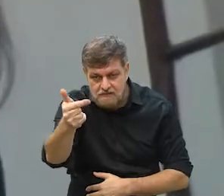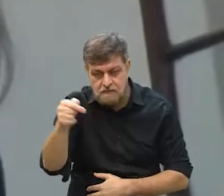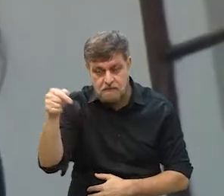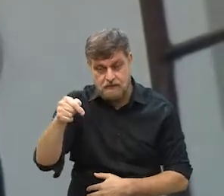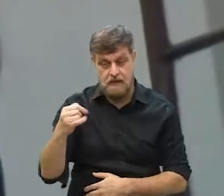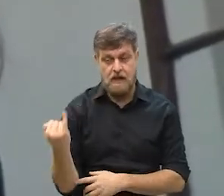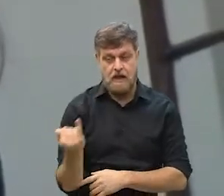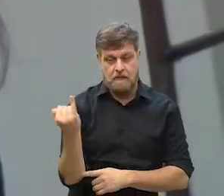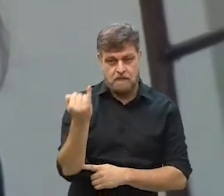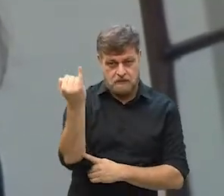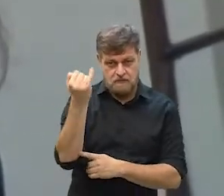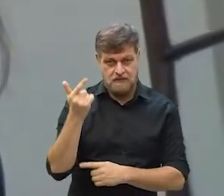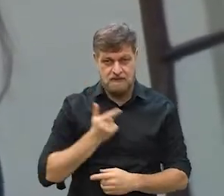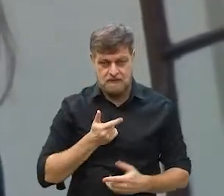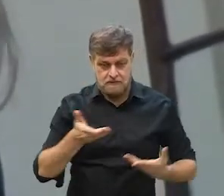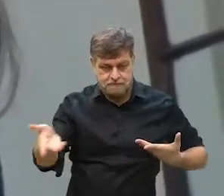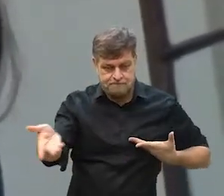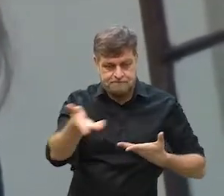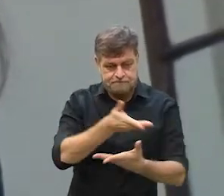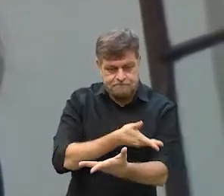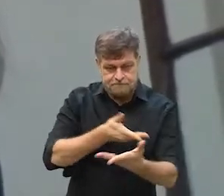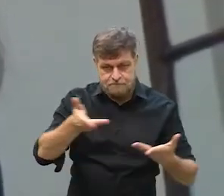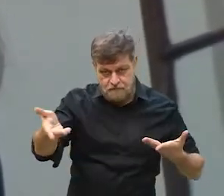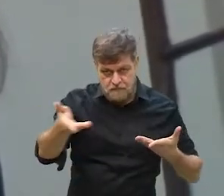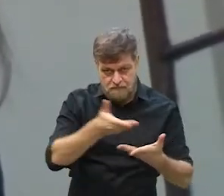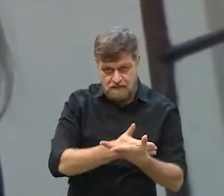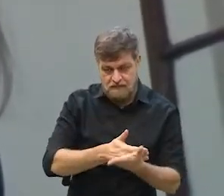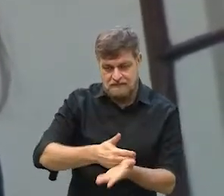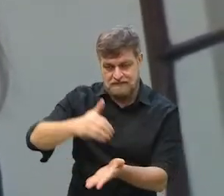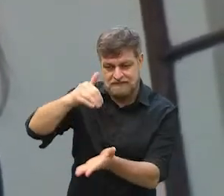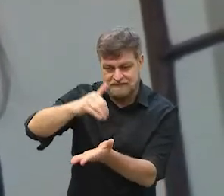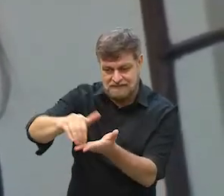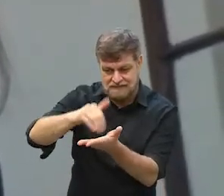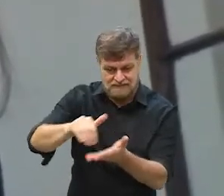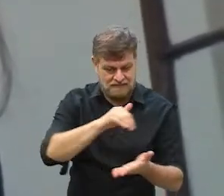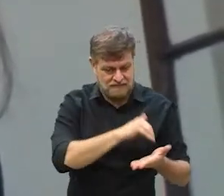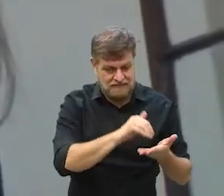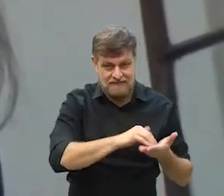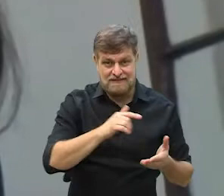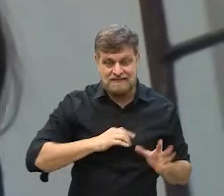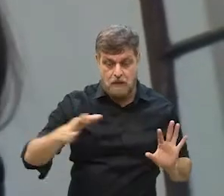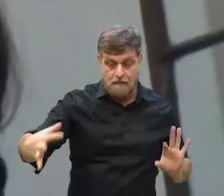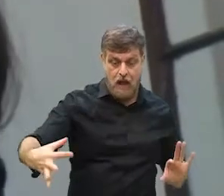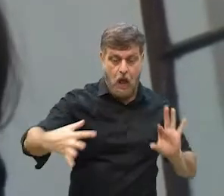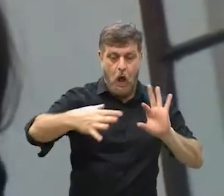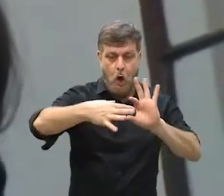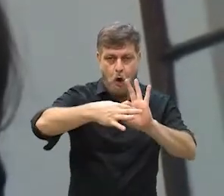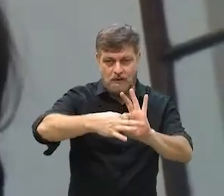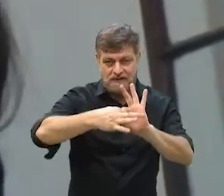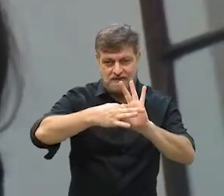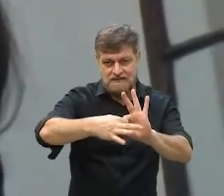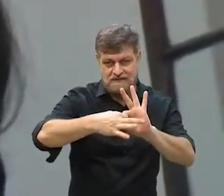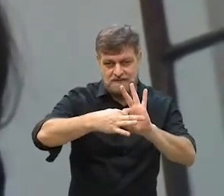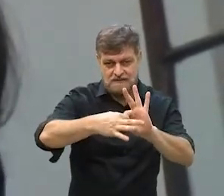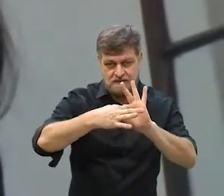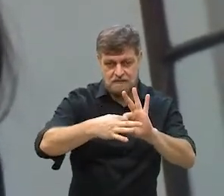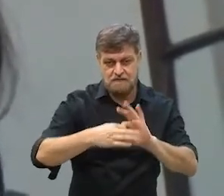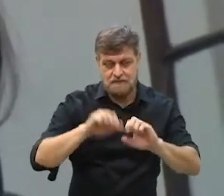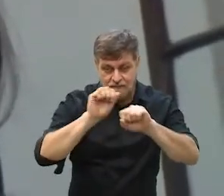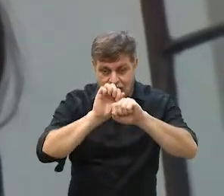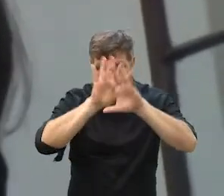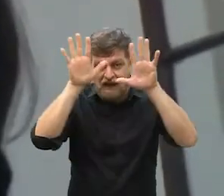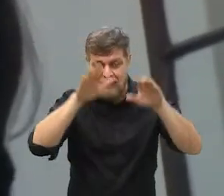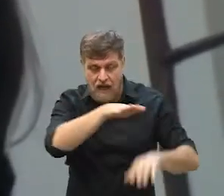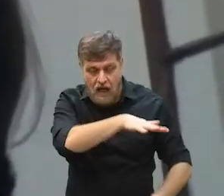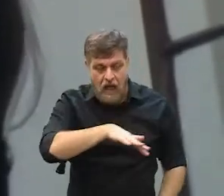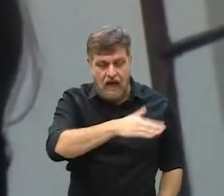importante pensar a intersetorialidade em Campinas, numa conexão mais evidente dos serviços